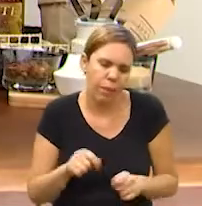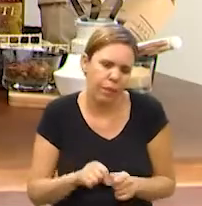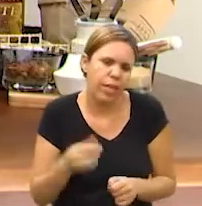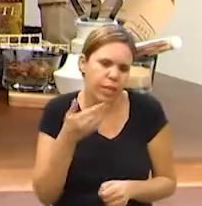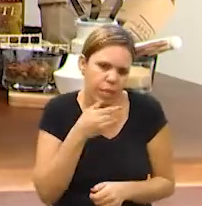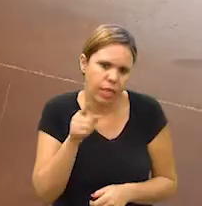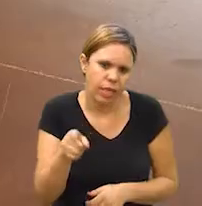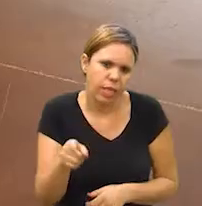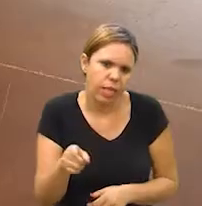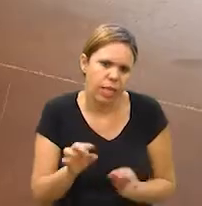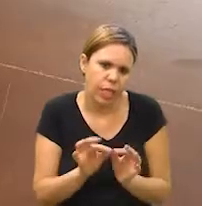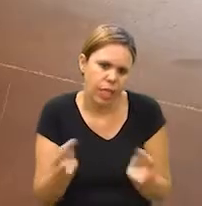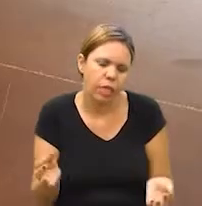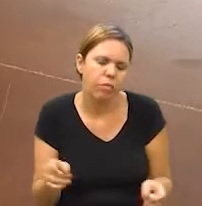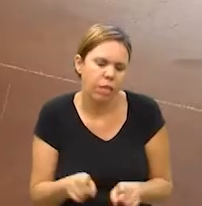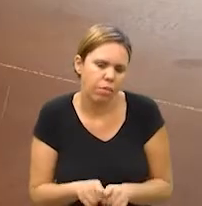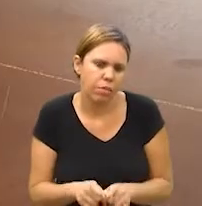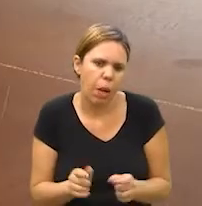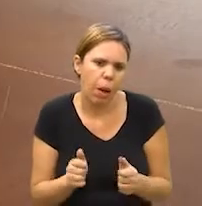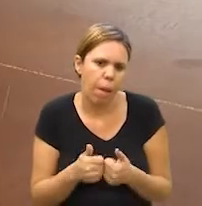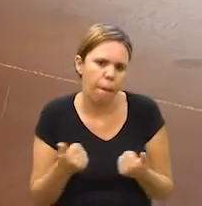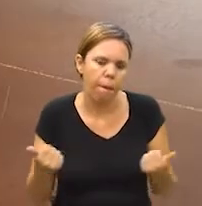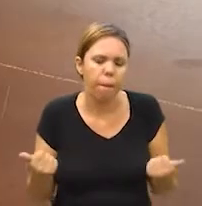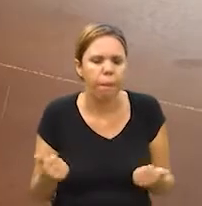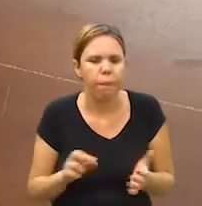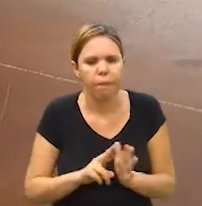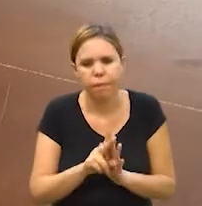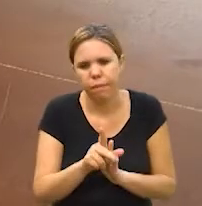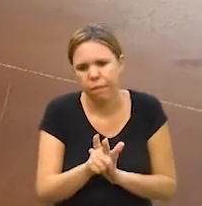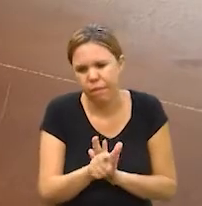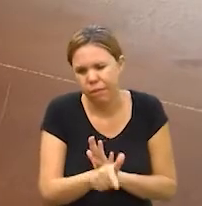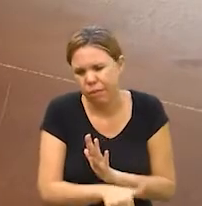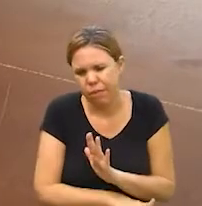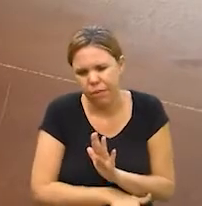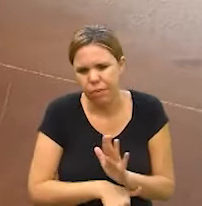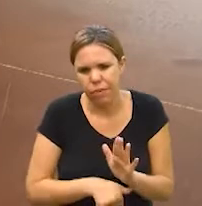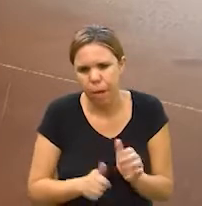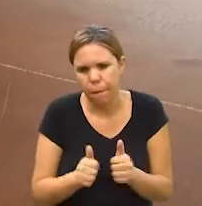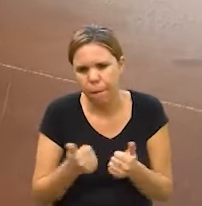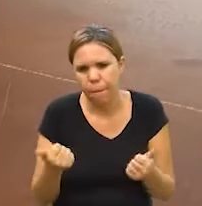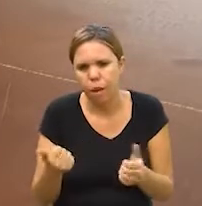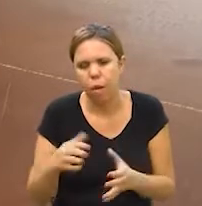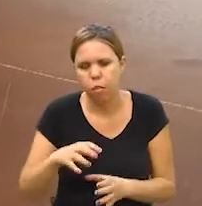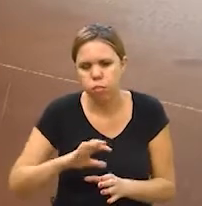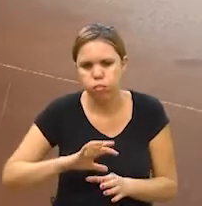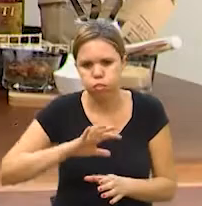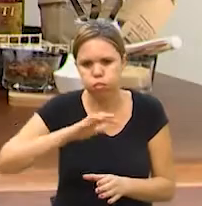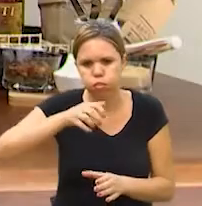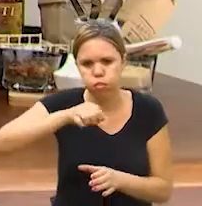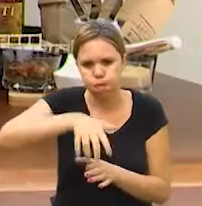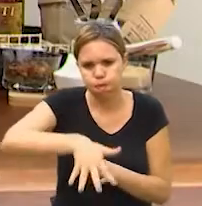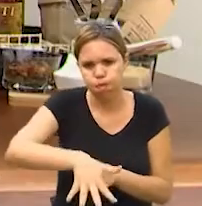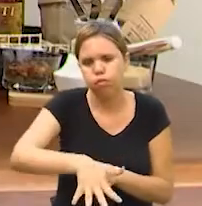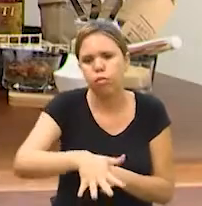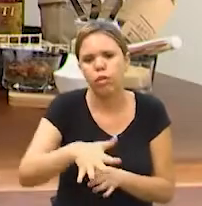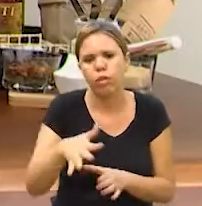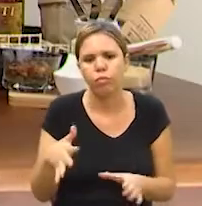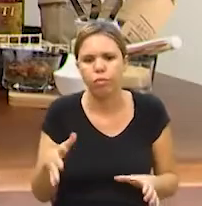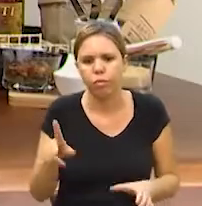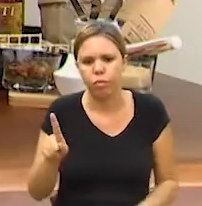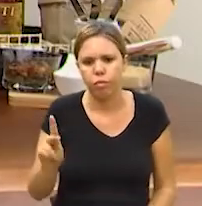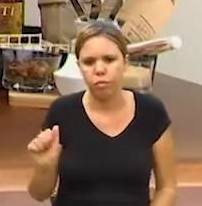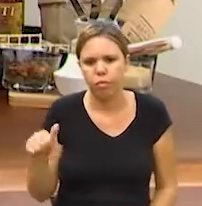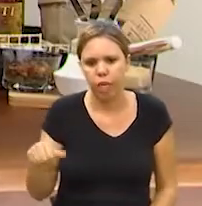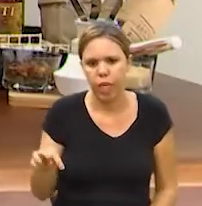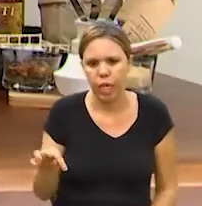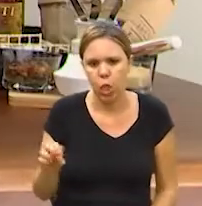com ele de pães cinnamon rolls, pães de cacau, panetones. Olha só. Os panetones são todos feitos com levain.